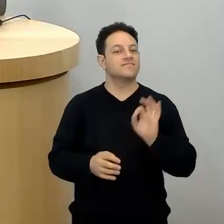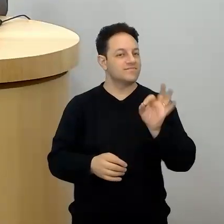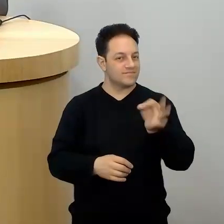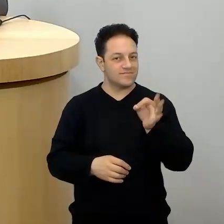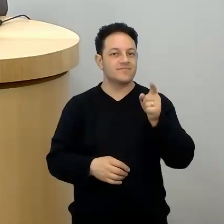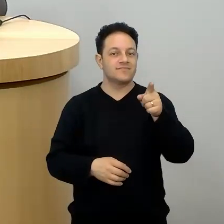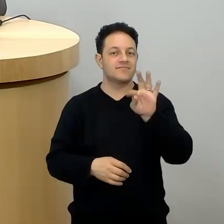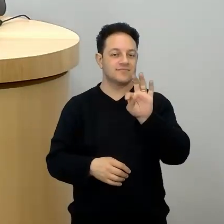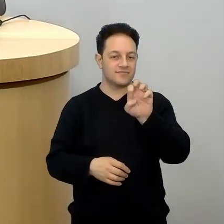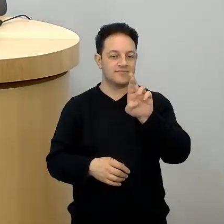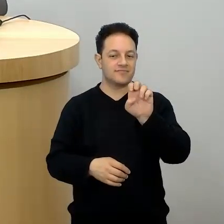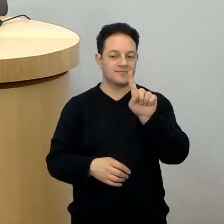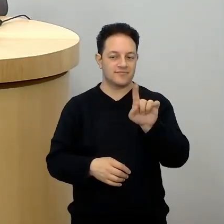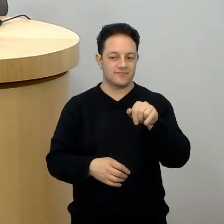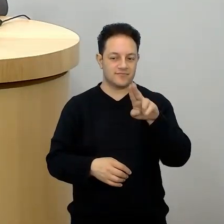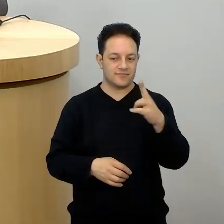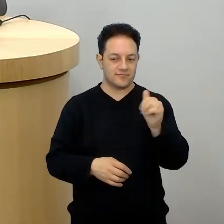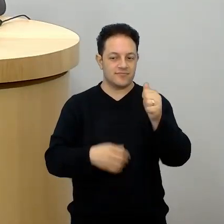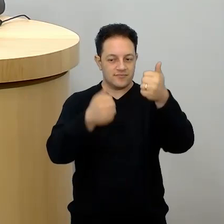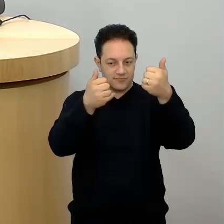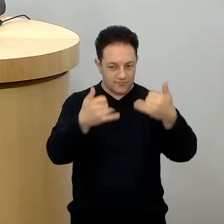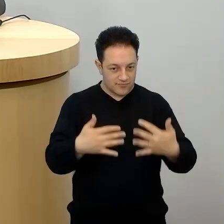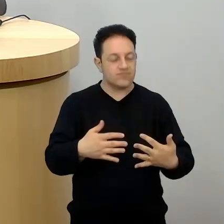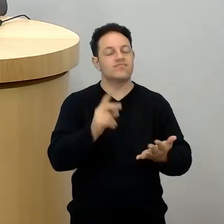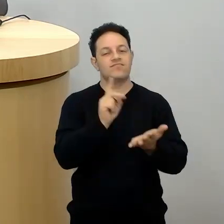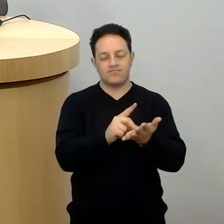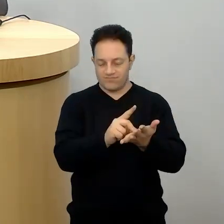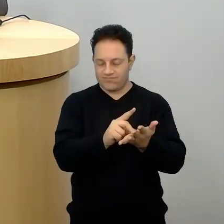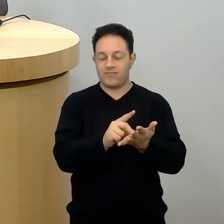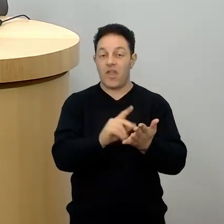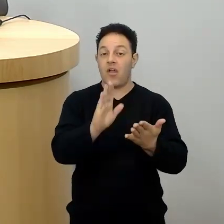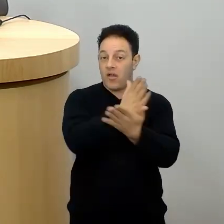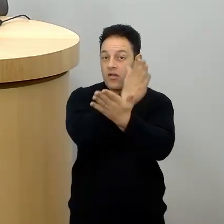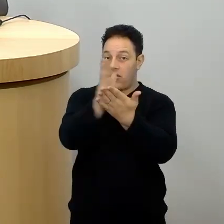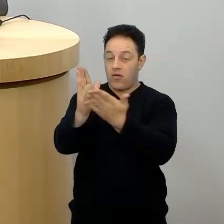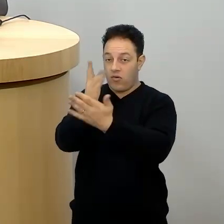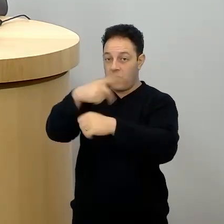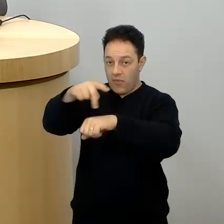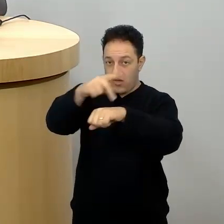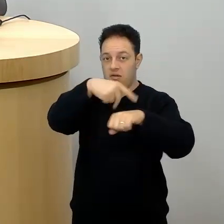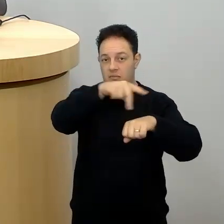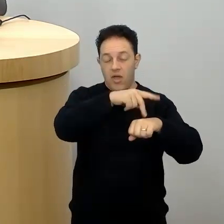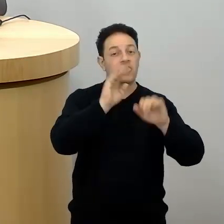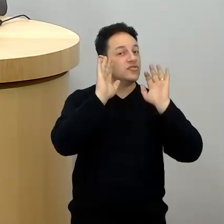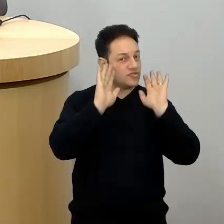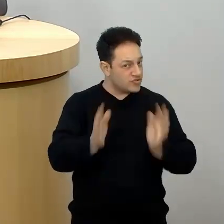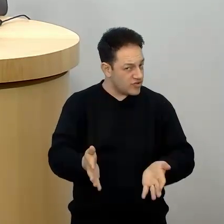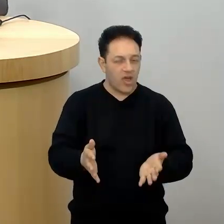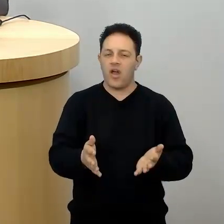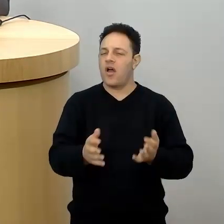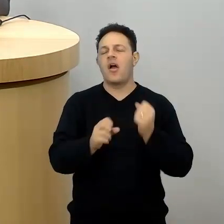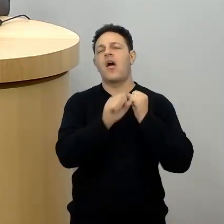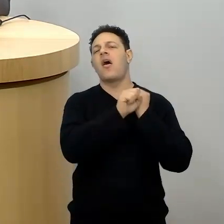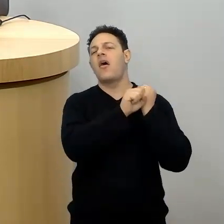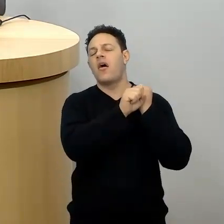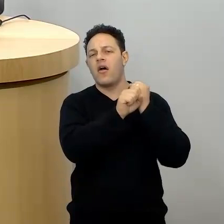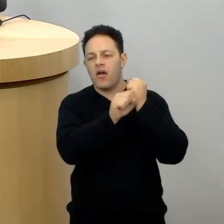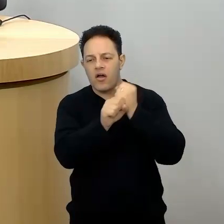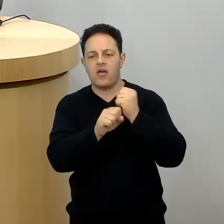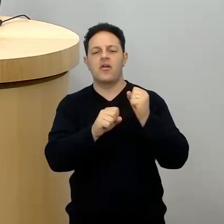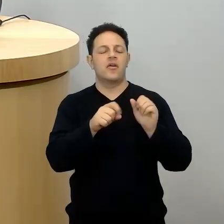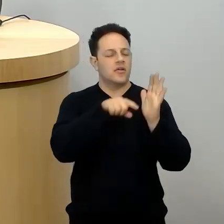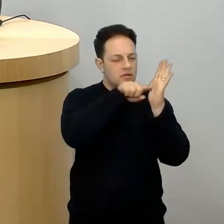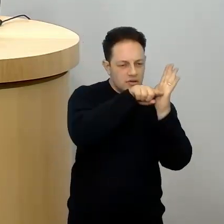legal de marcar mesmo, né? Alguns países já estão trabalhando dessa forma há algum tempo já,